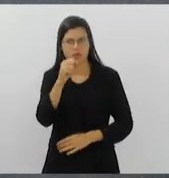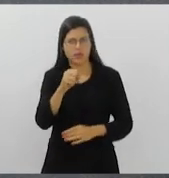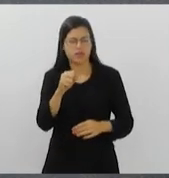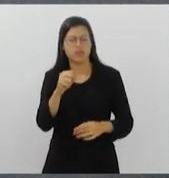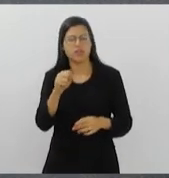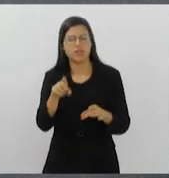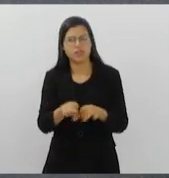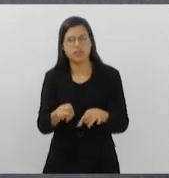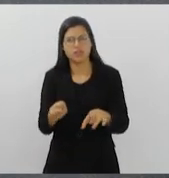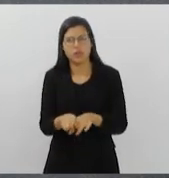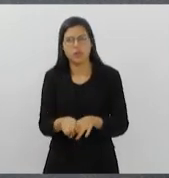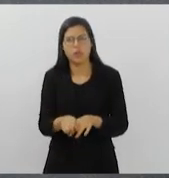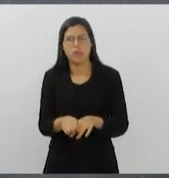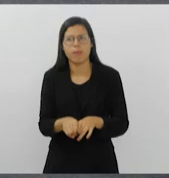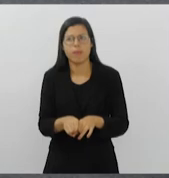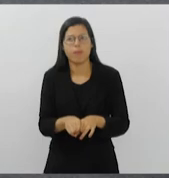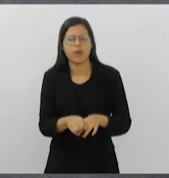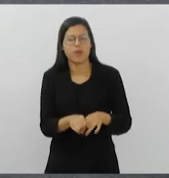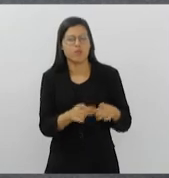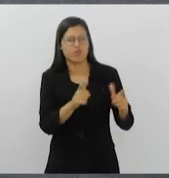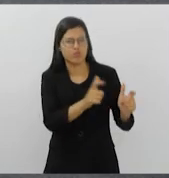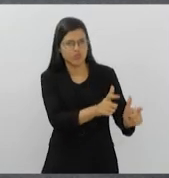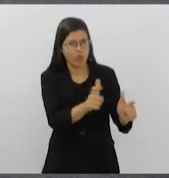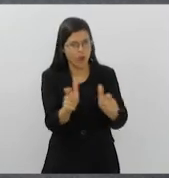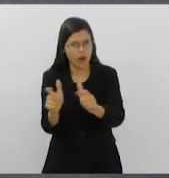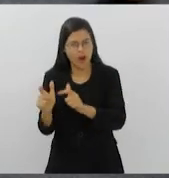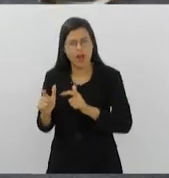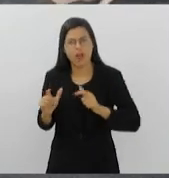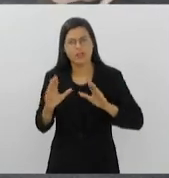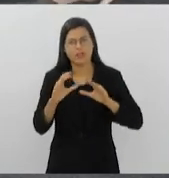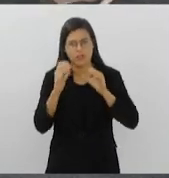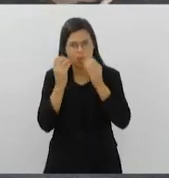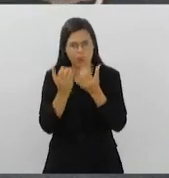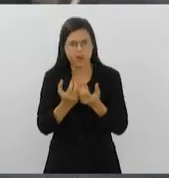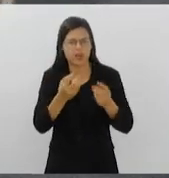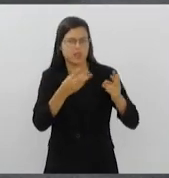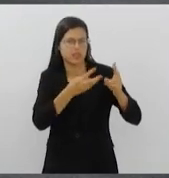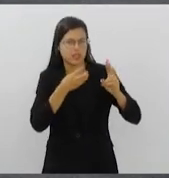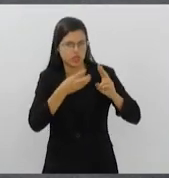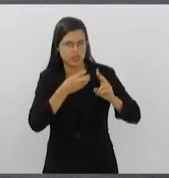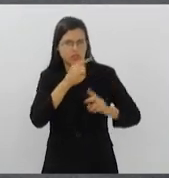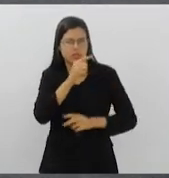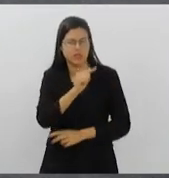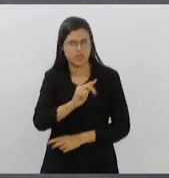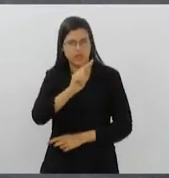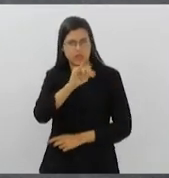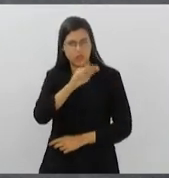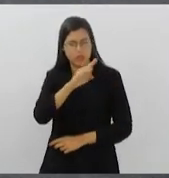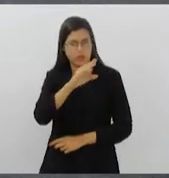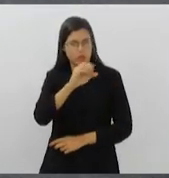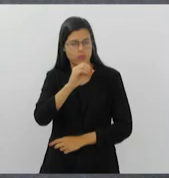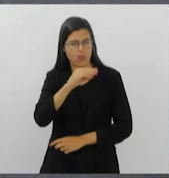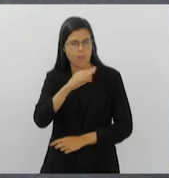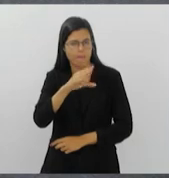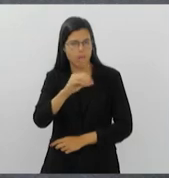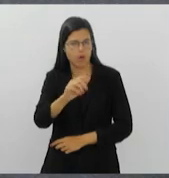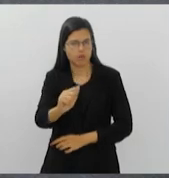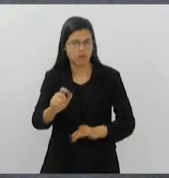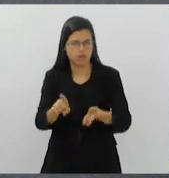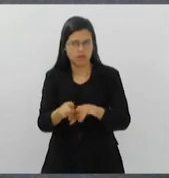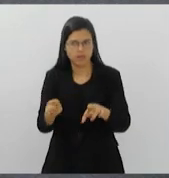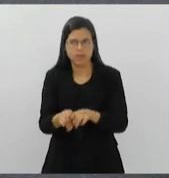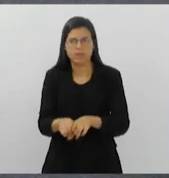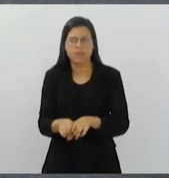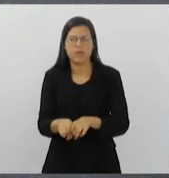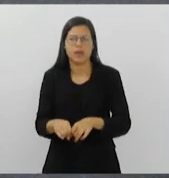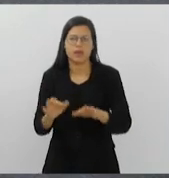nossos assentamentos, as comunidades quilombolas, as comunidades indígenas e o conjunto da agricultura familiar que tem ali